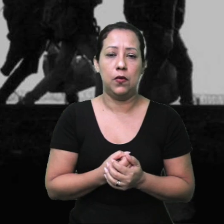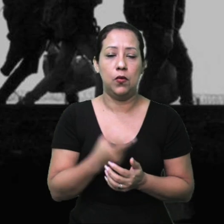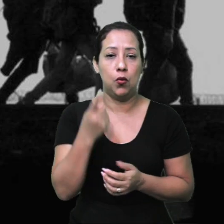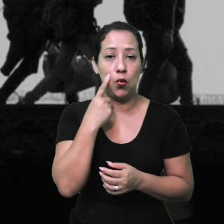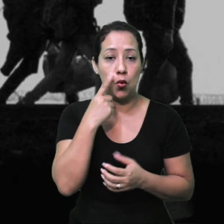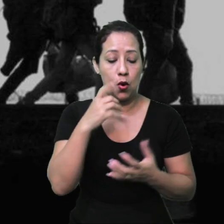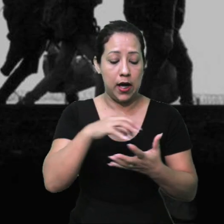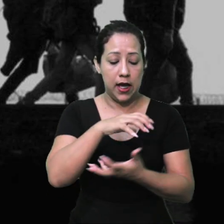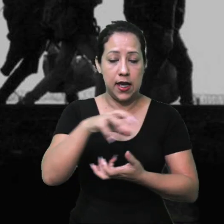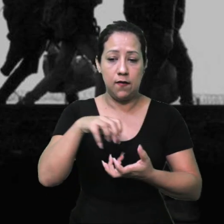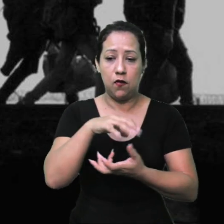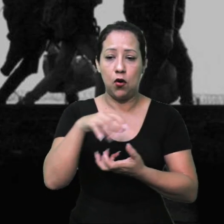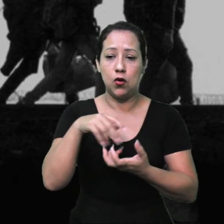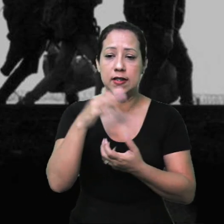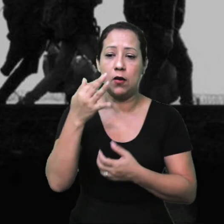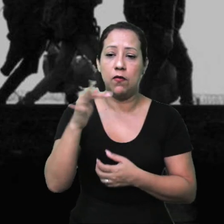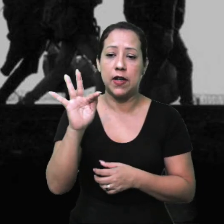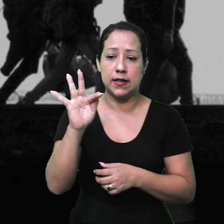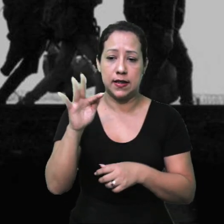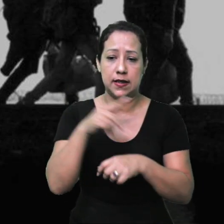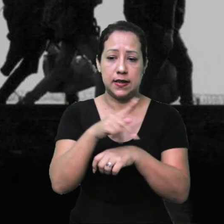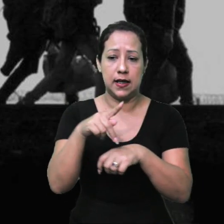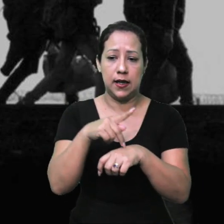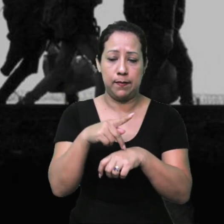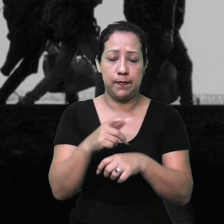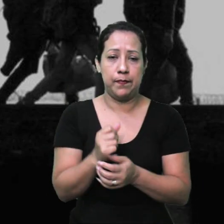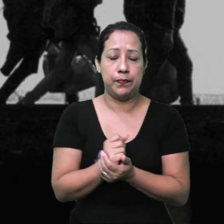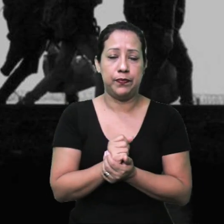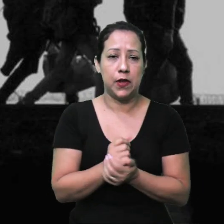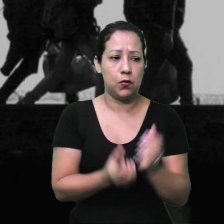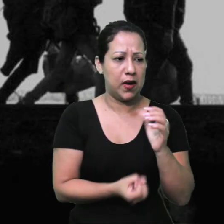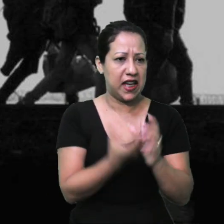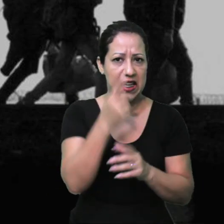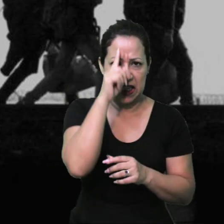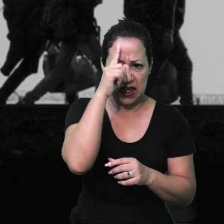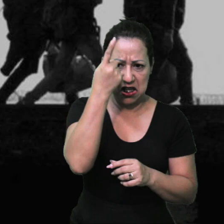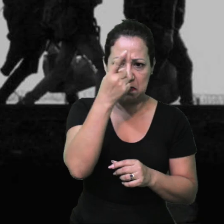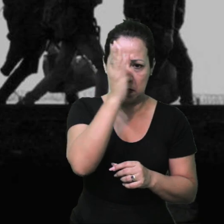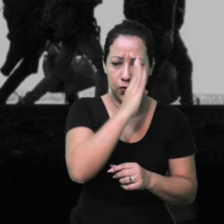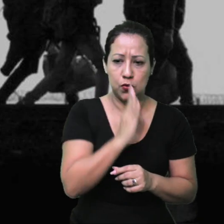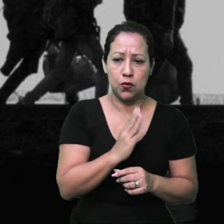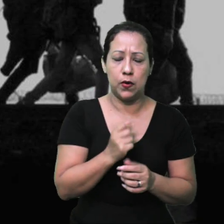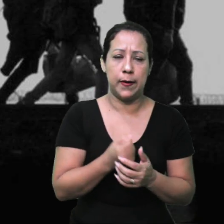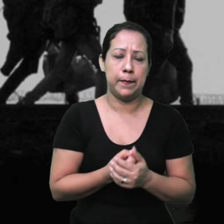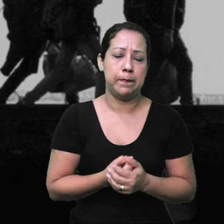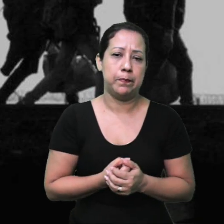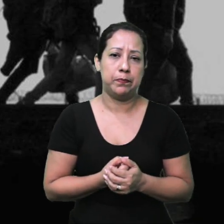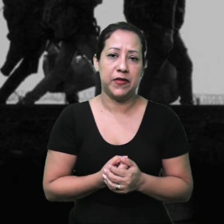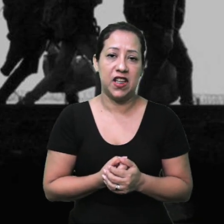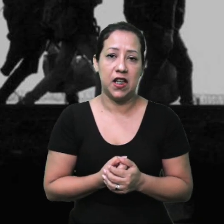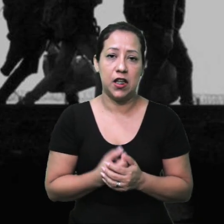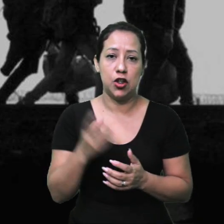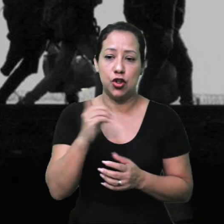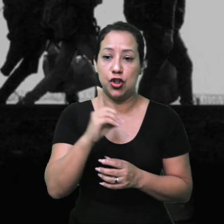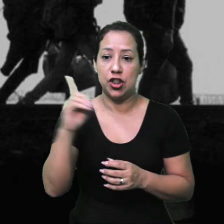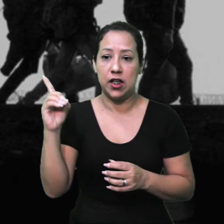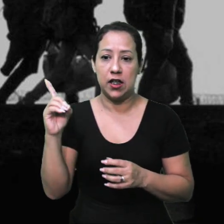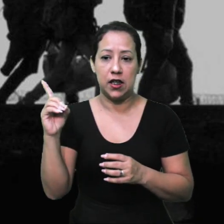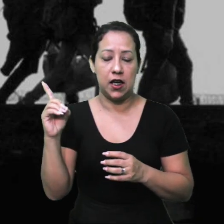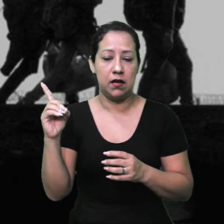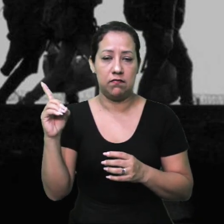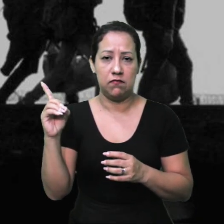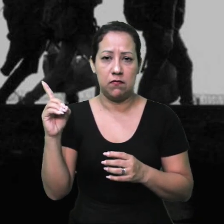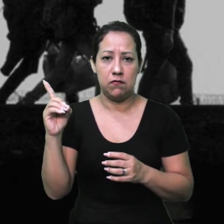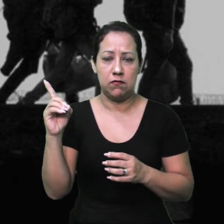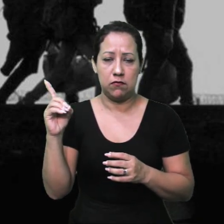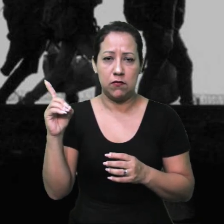Revolução Francesa, não é criação do Brasil. Extrema-direita são muitos radicais, extremas esquerda também são